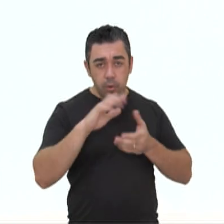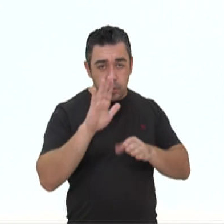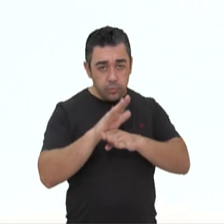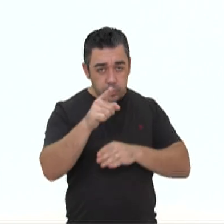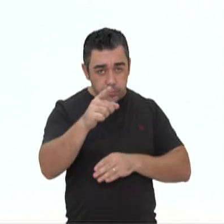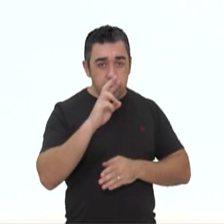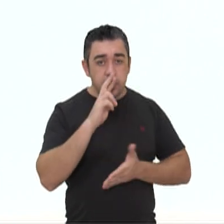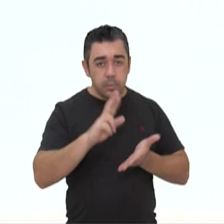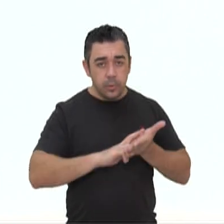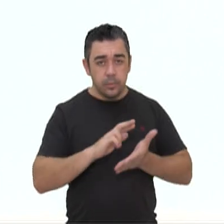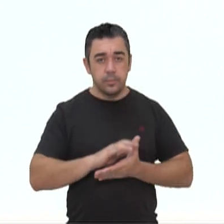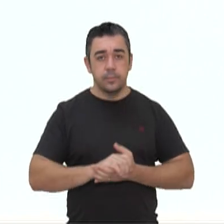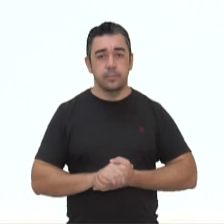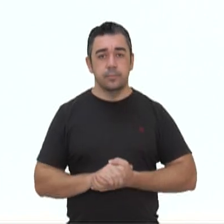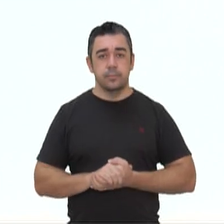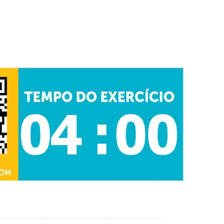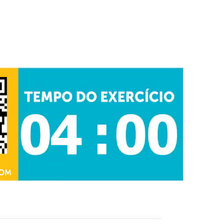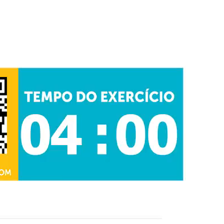na resposta.